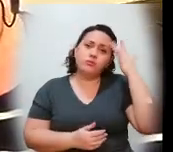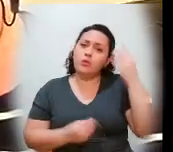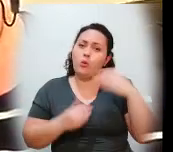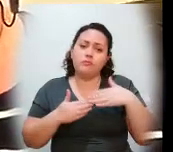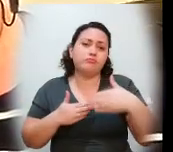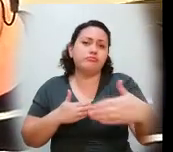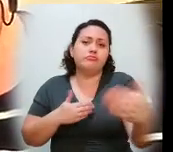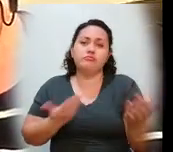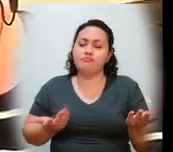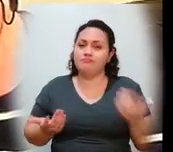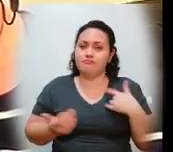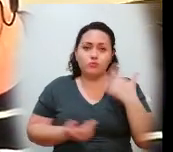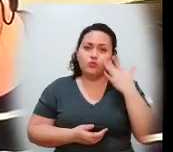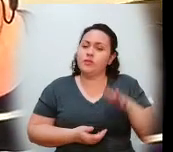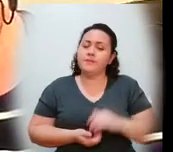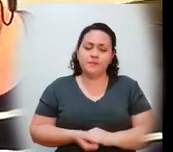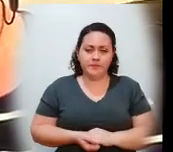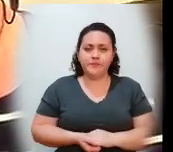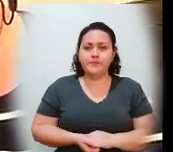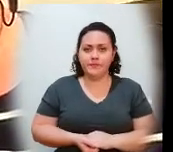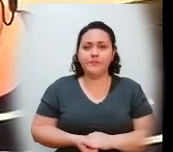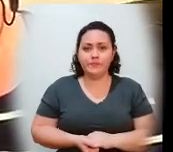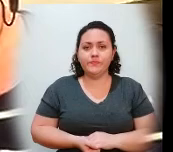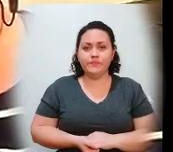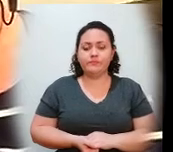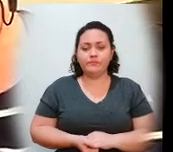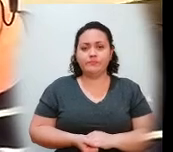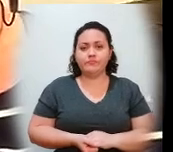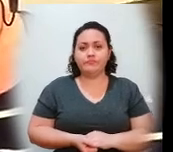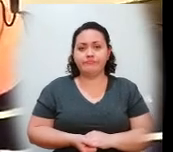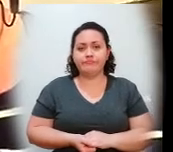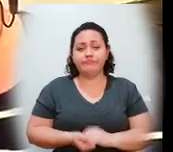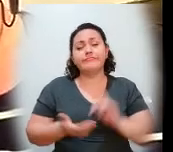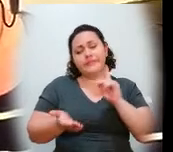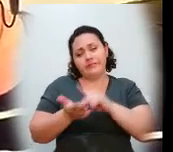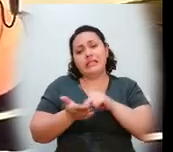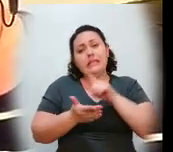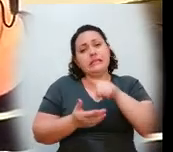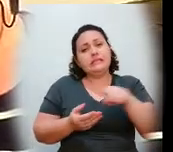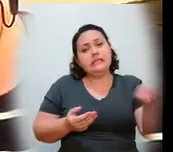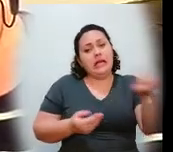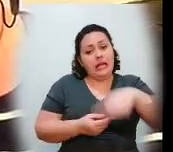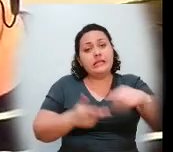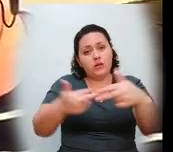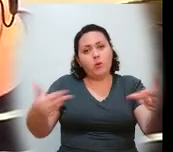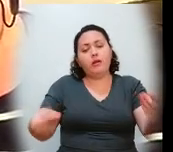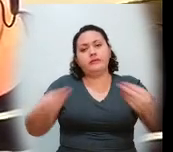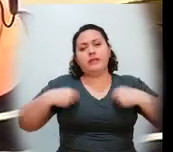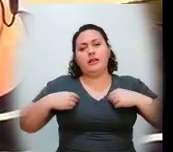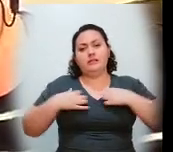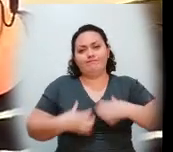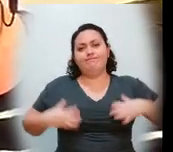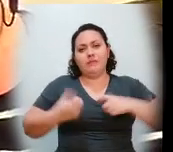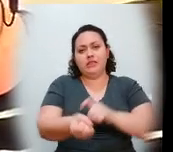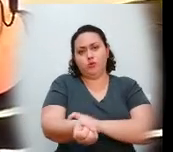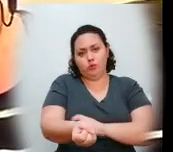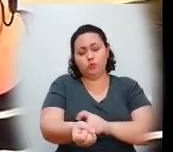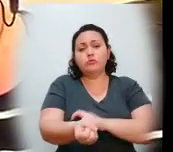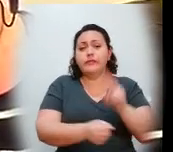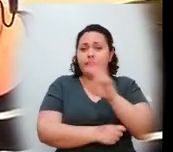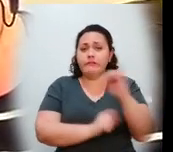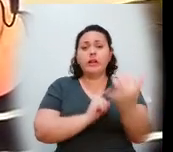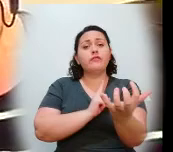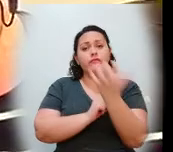ficar depois. Né? Então, isso angustia com certeza, e essa angústia acaba